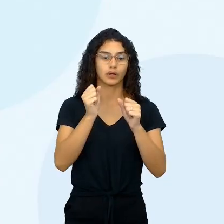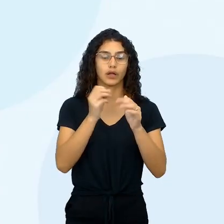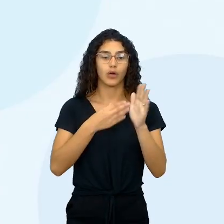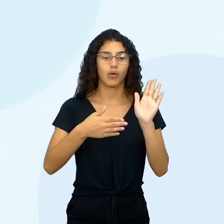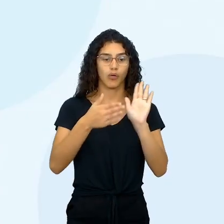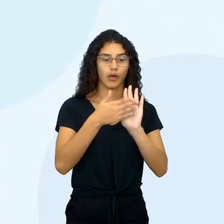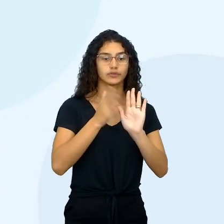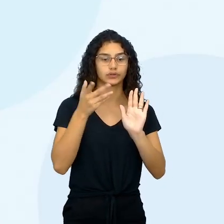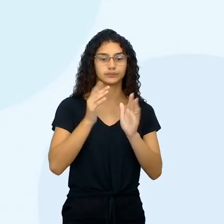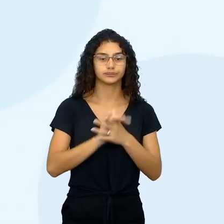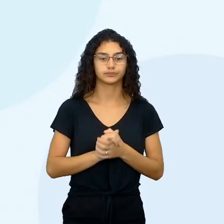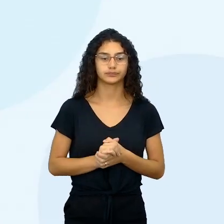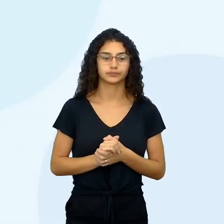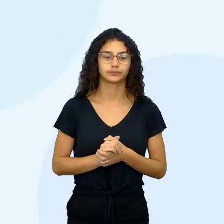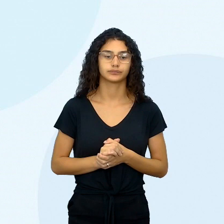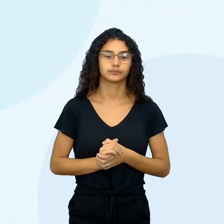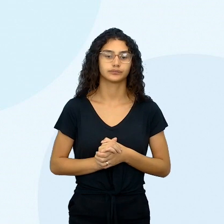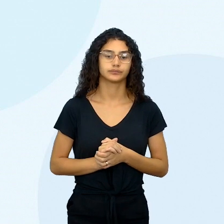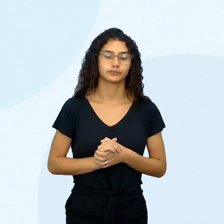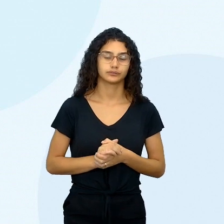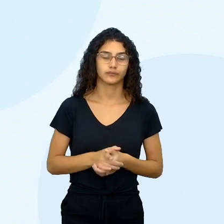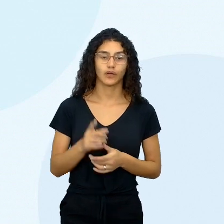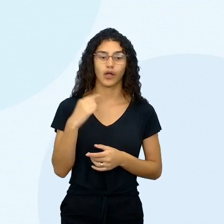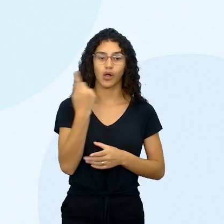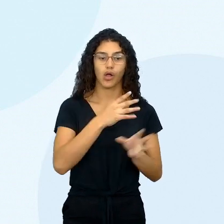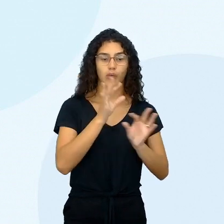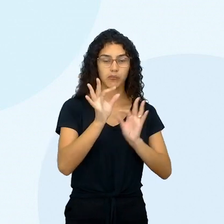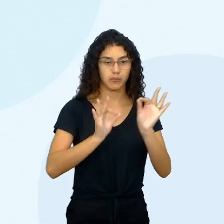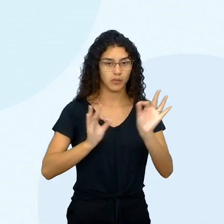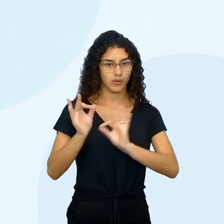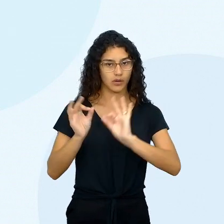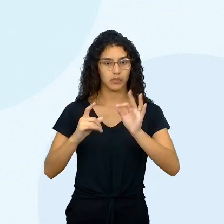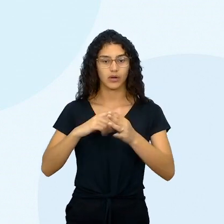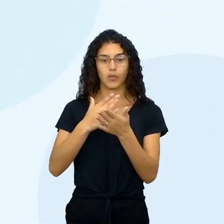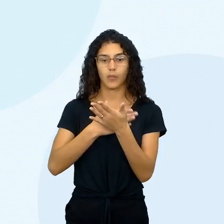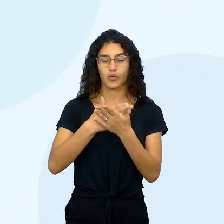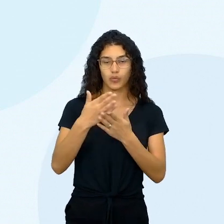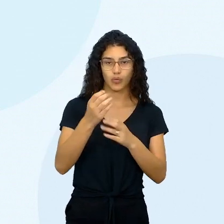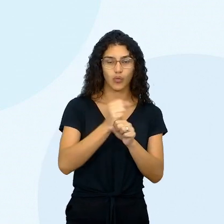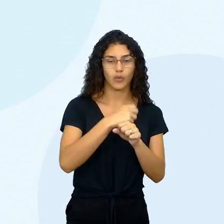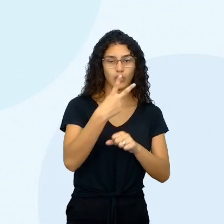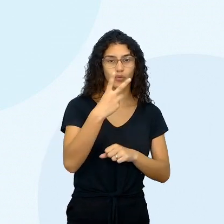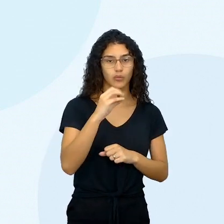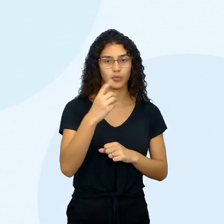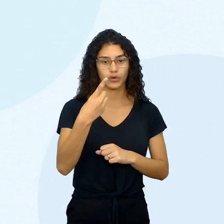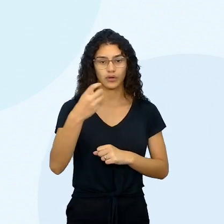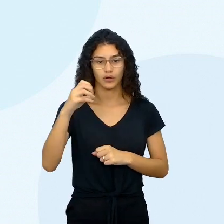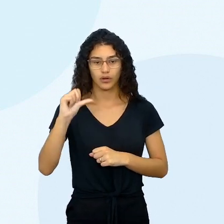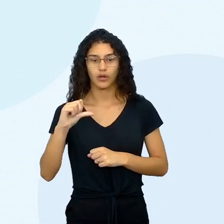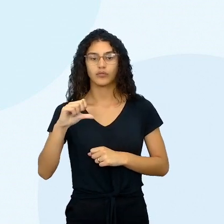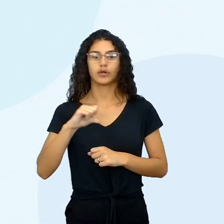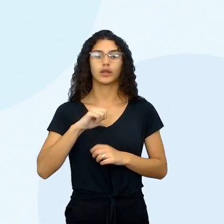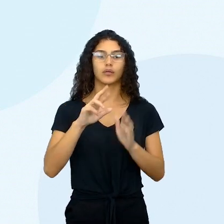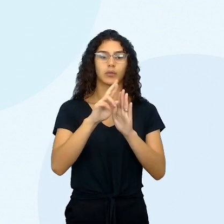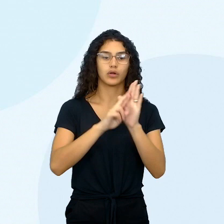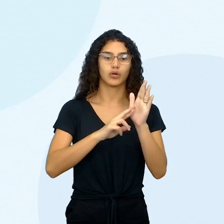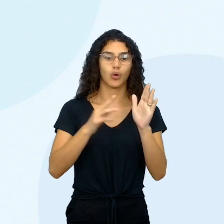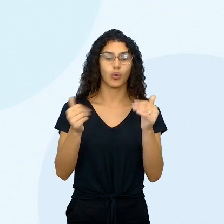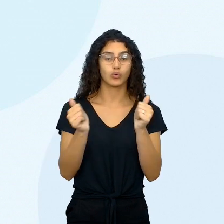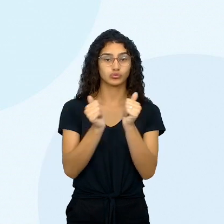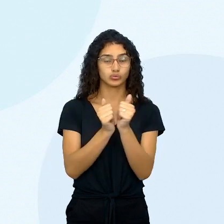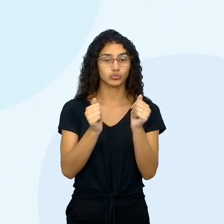já a apresentação, o nosso programa ele se iniciou em 2019, a partir de uma resolução conjunta entre as